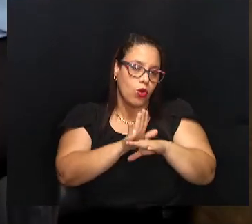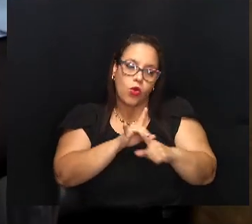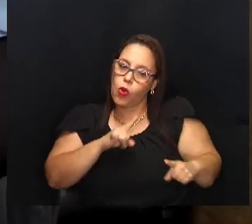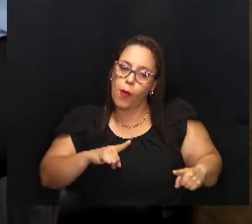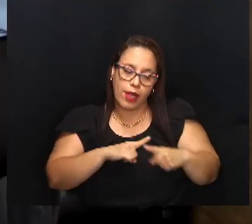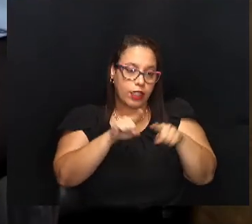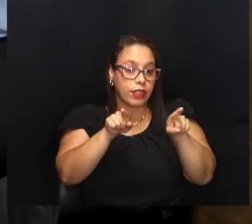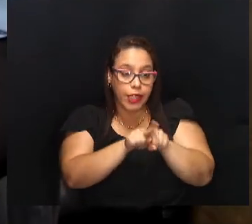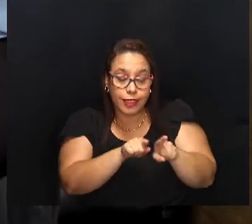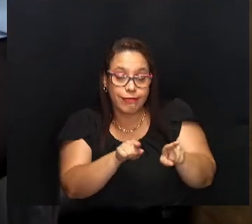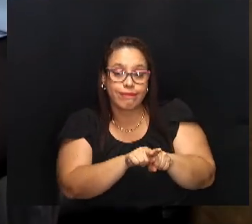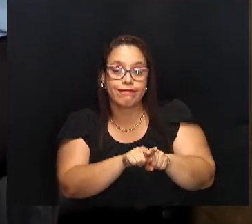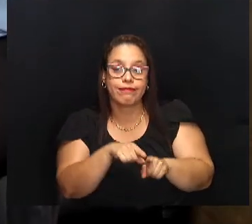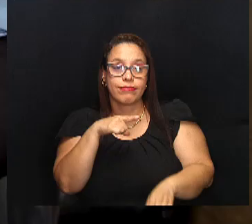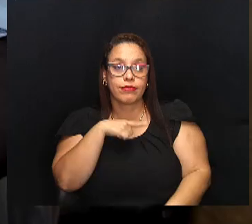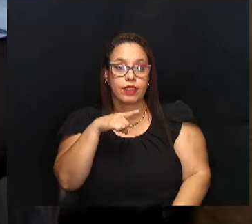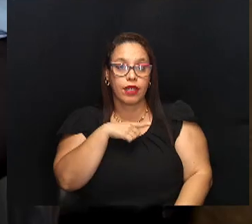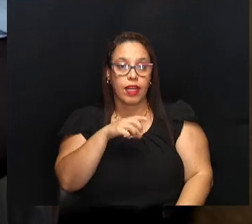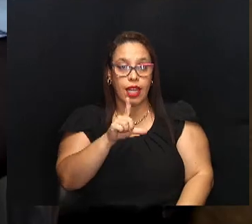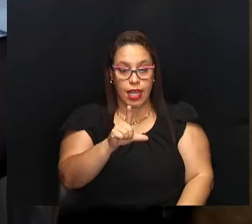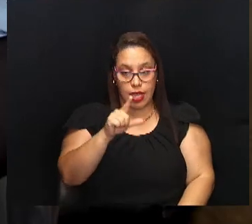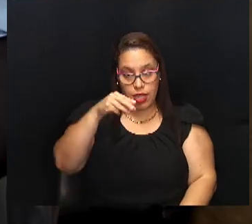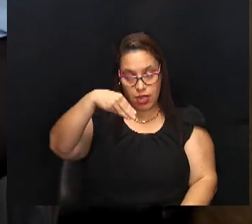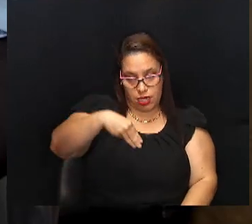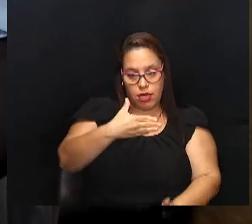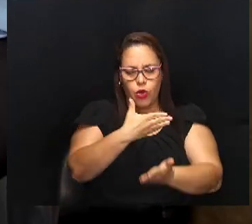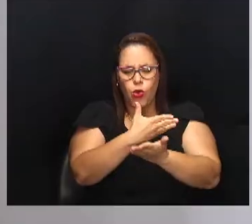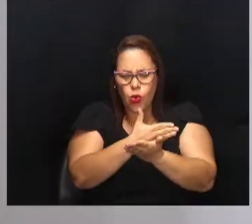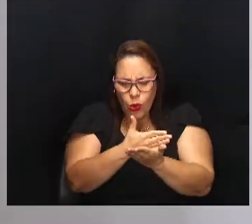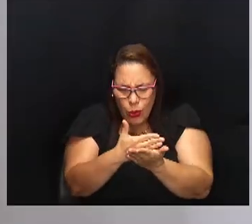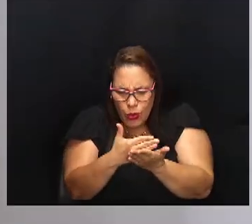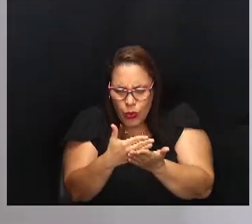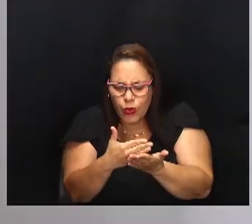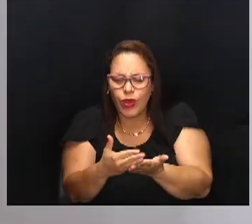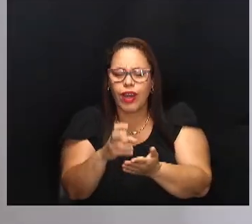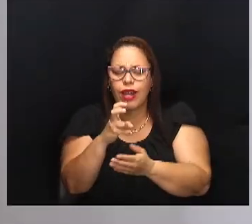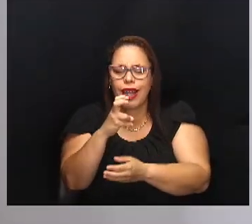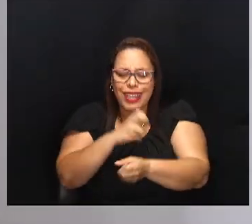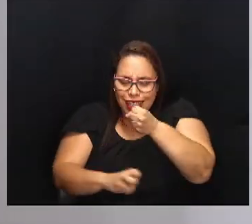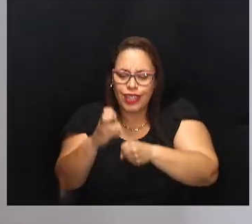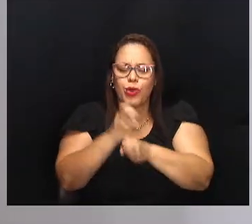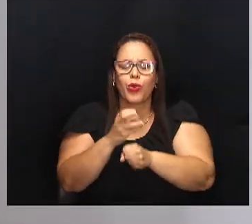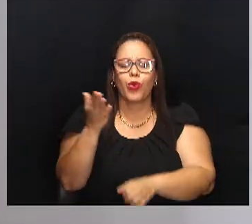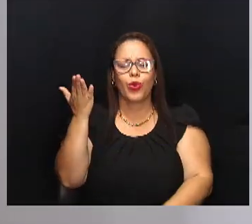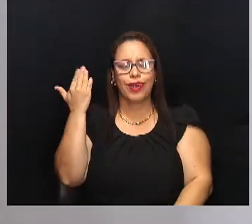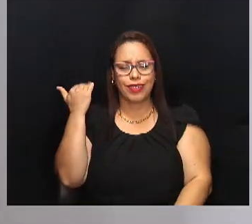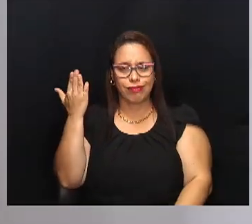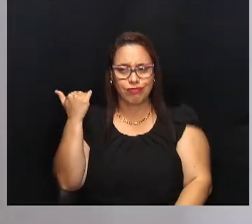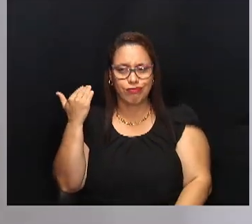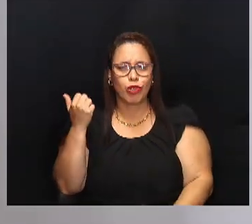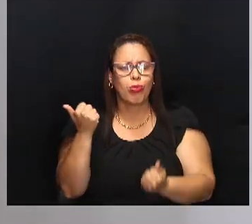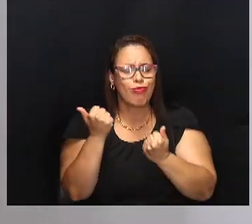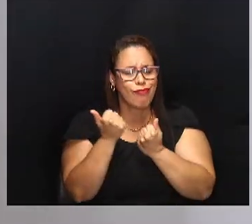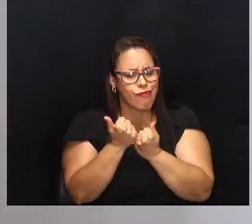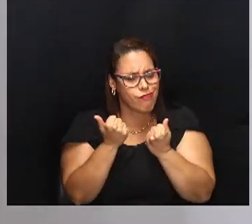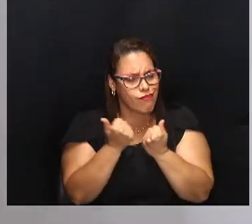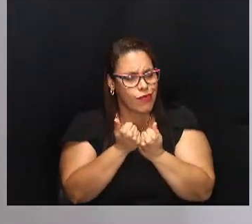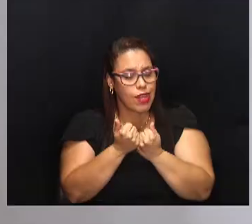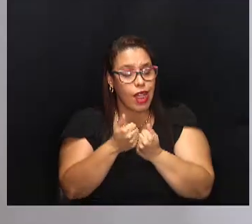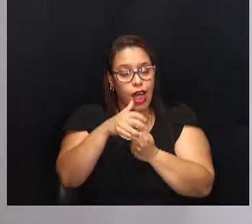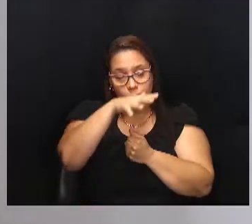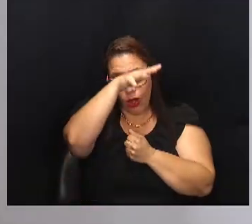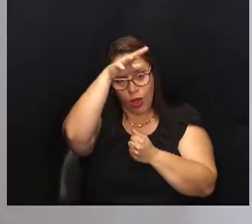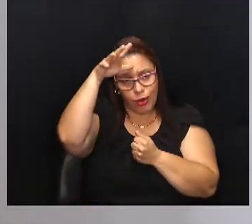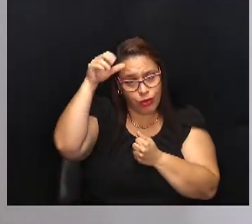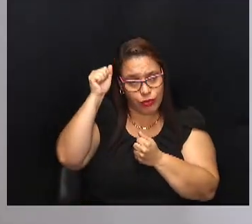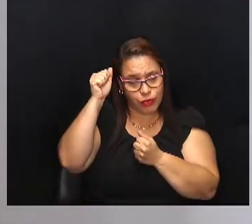né? Temos o LM, que desde quando eu comecei, né, há 5 anos atrás, né, muito parceiro que nos dá um refrigerante. Ele